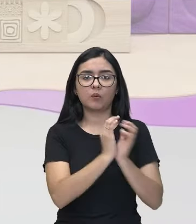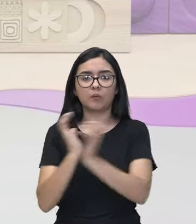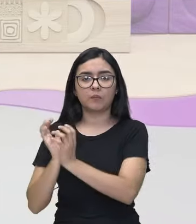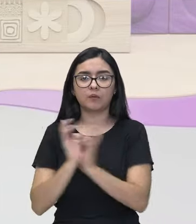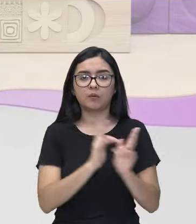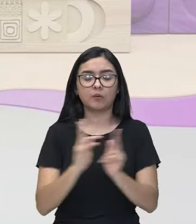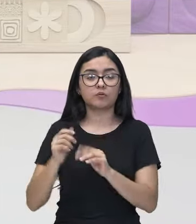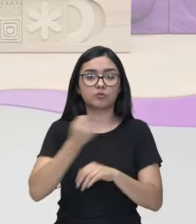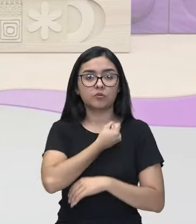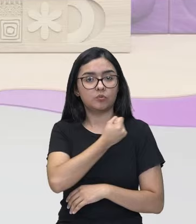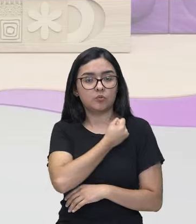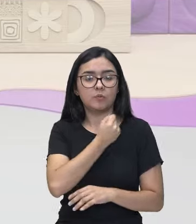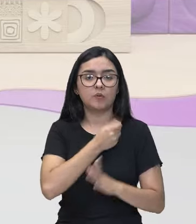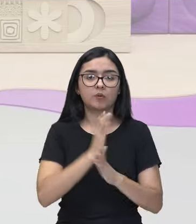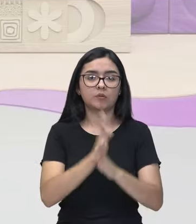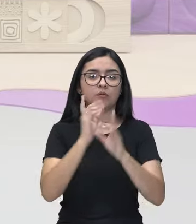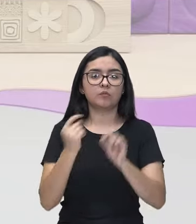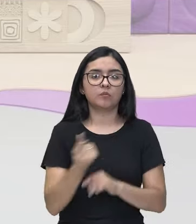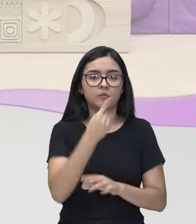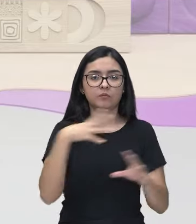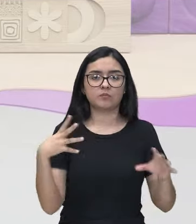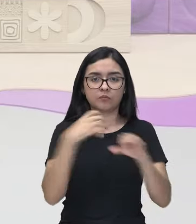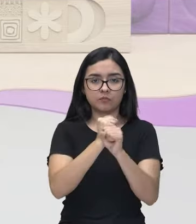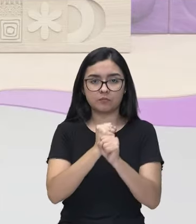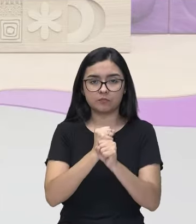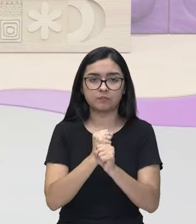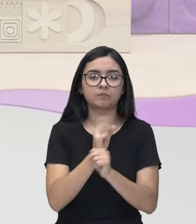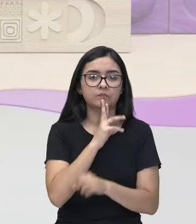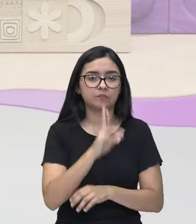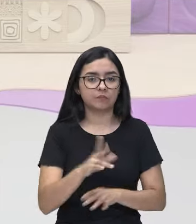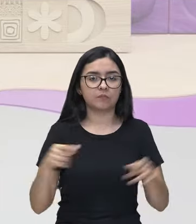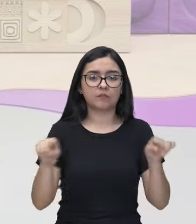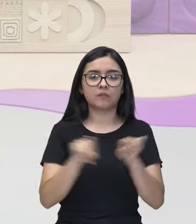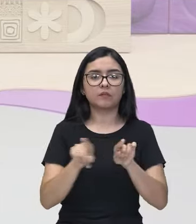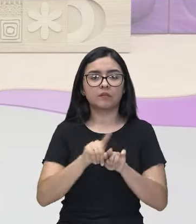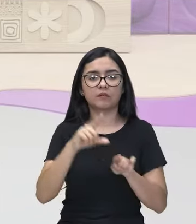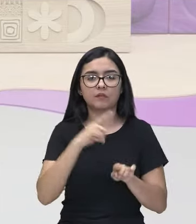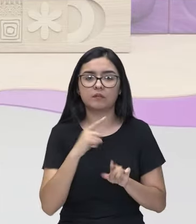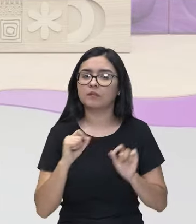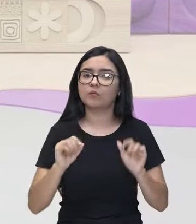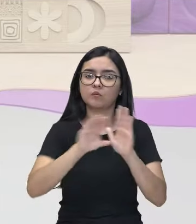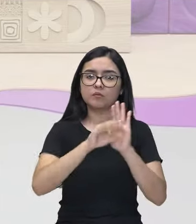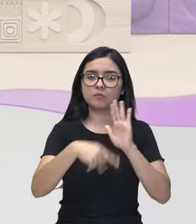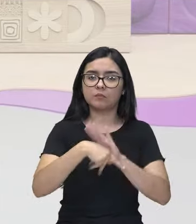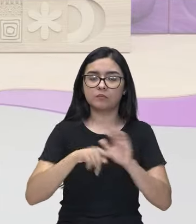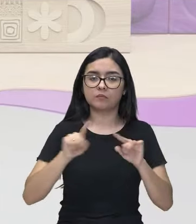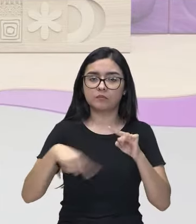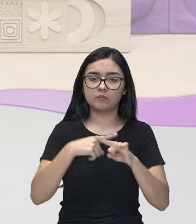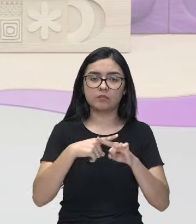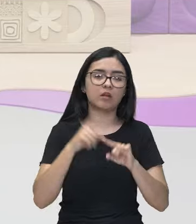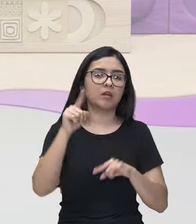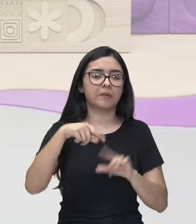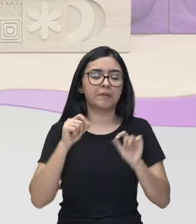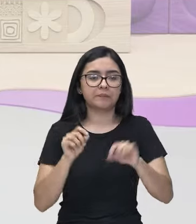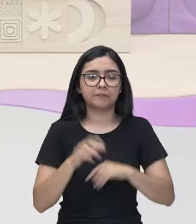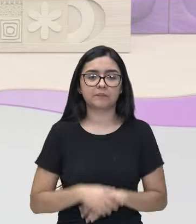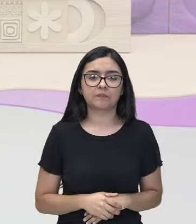de números para encontrar um total. Em outras palavras, pessoal, vou dizer para ti o seguinte, ó, que multiplicar